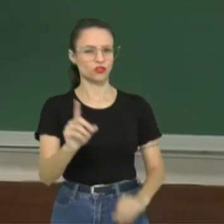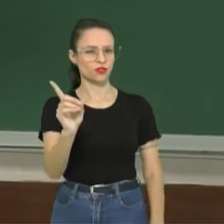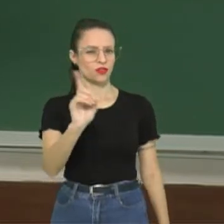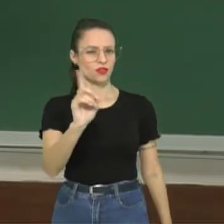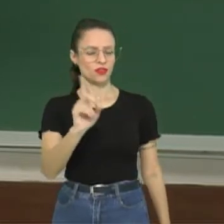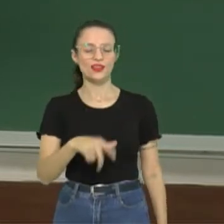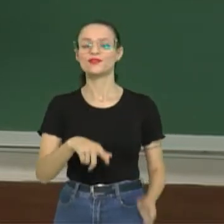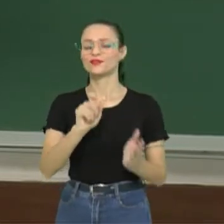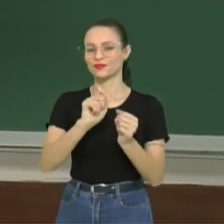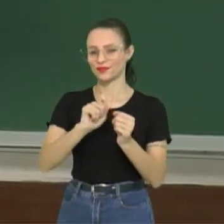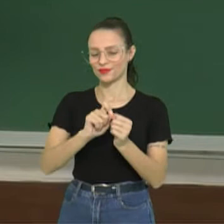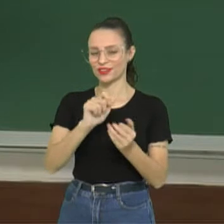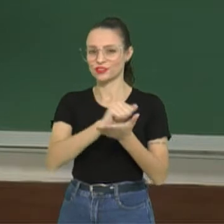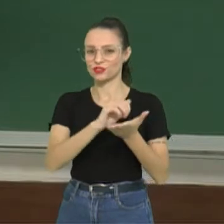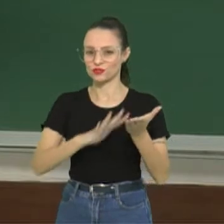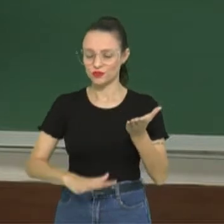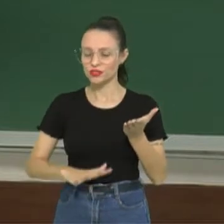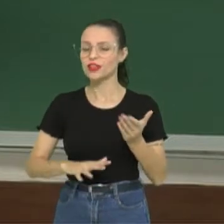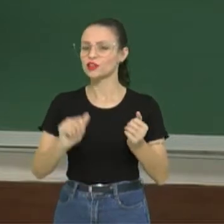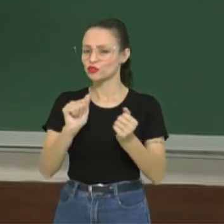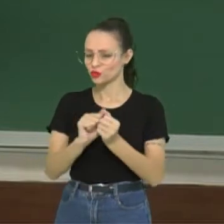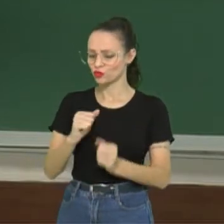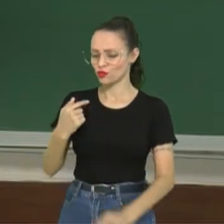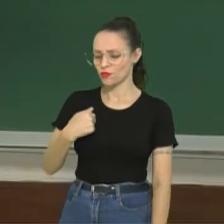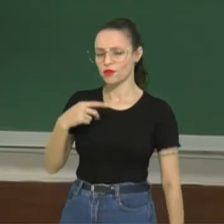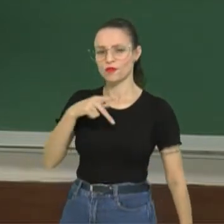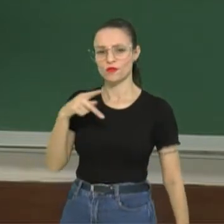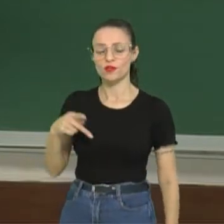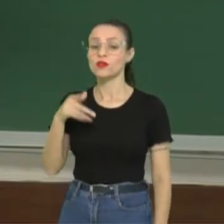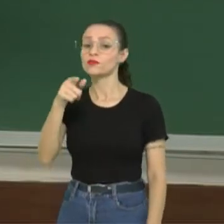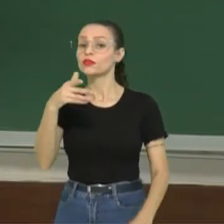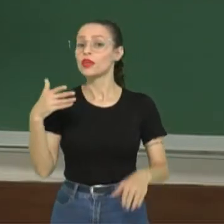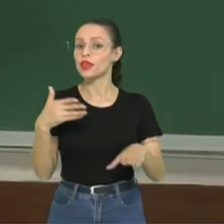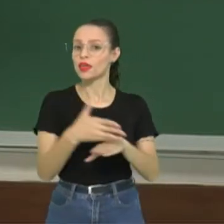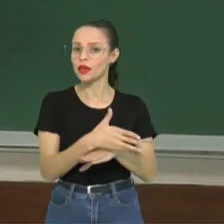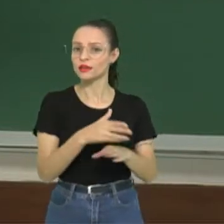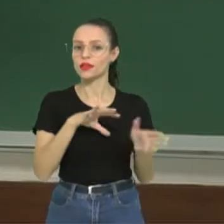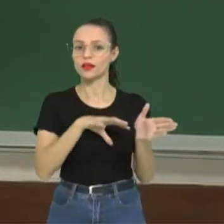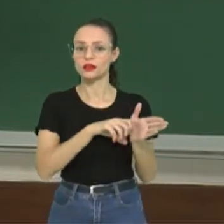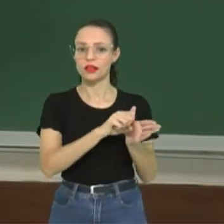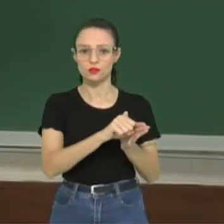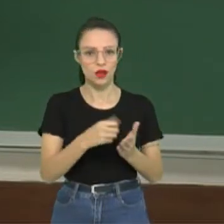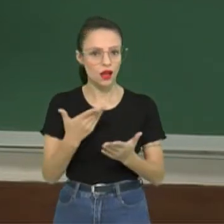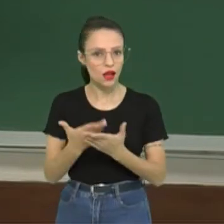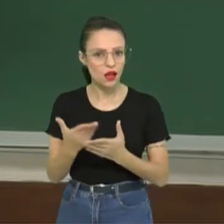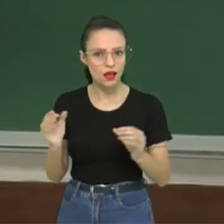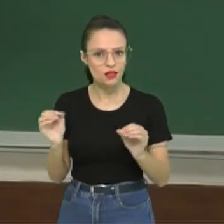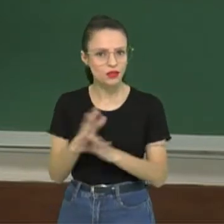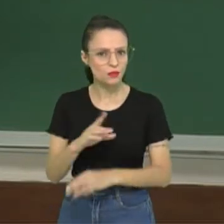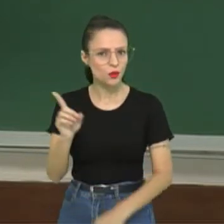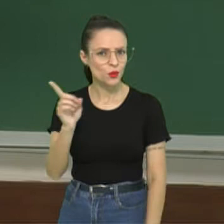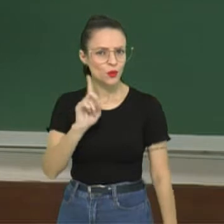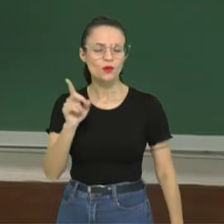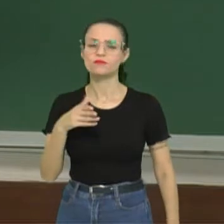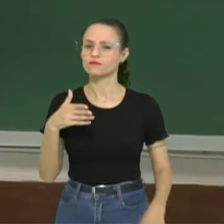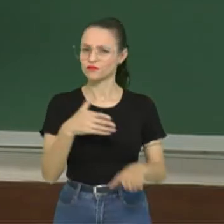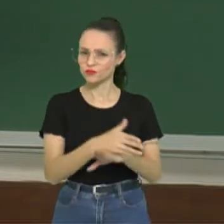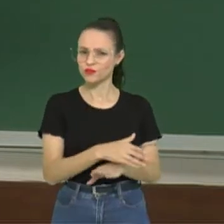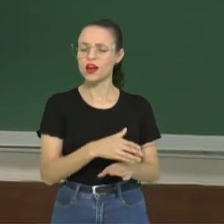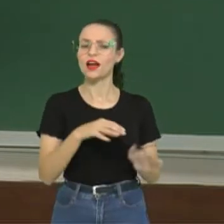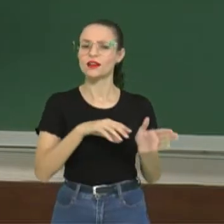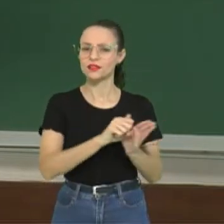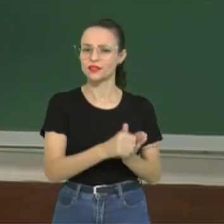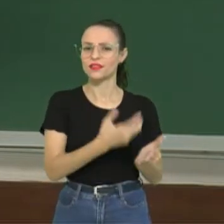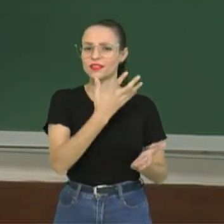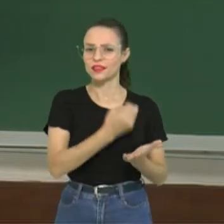faça as atividades com a professora Vá ao seu Google cresce não as aulas Não terminaram vá Garanta sua